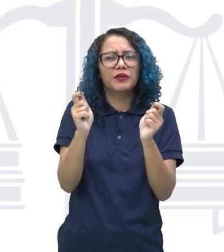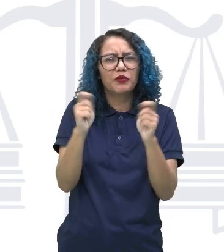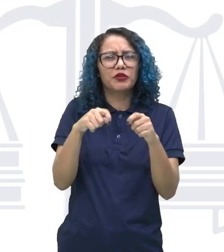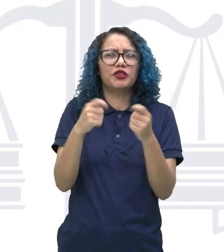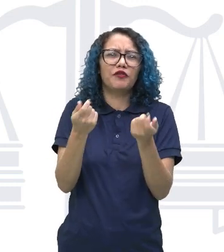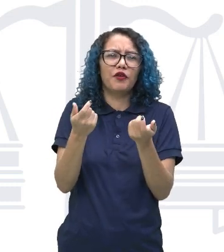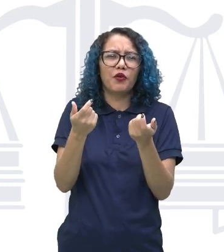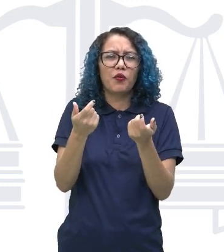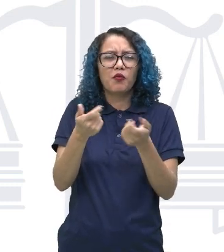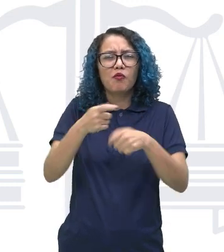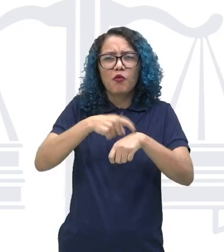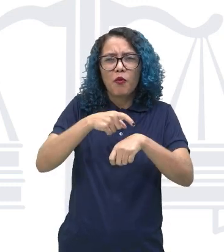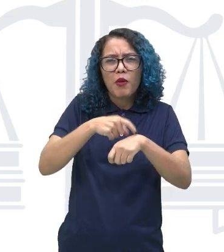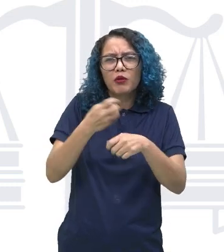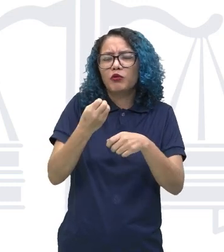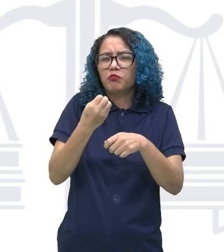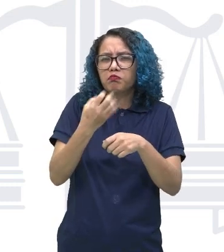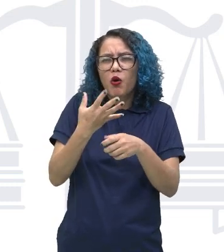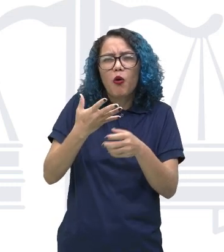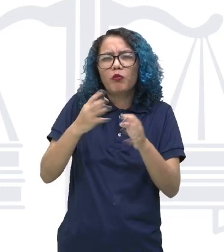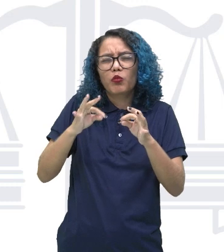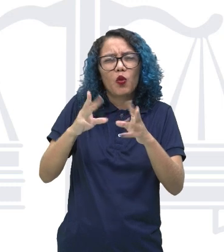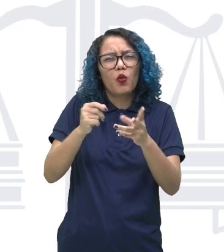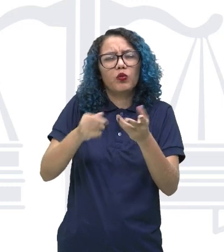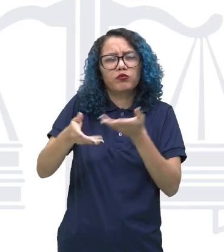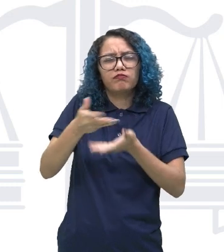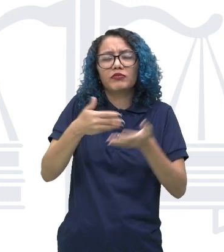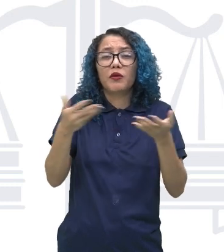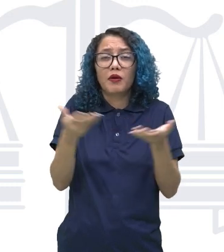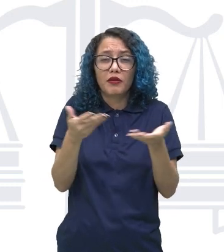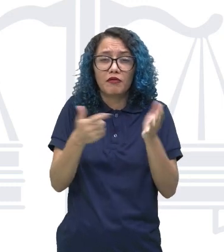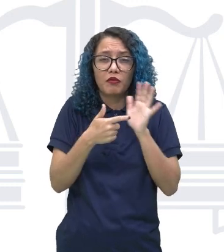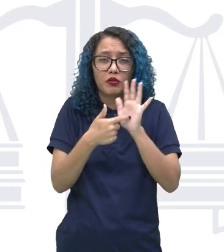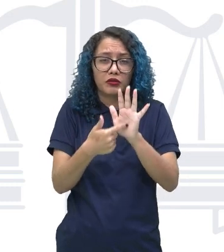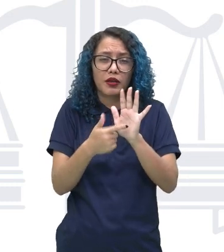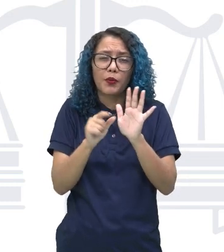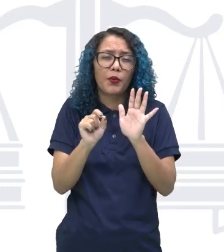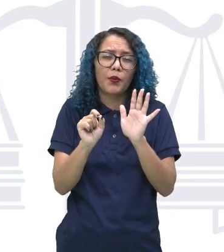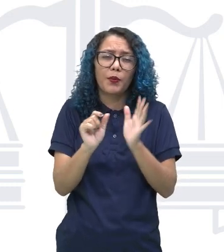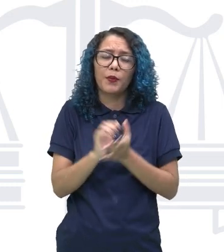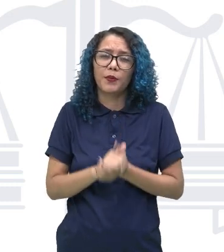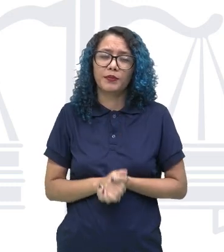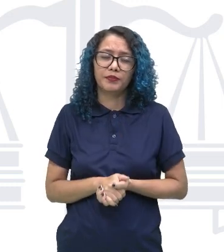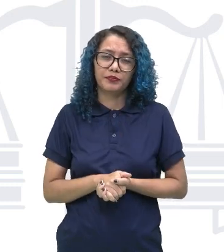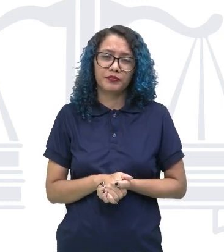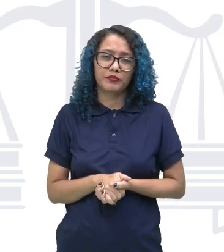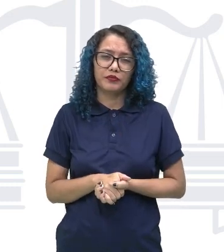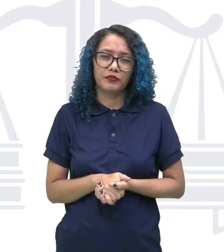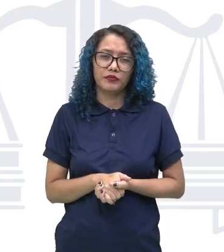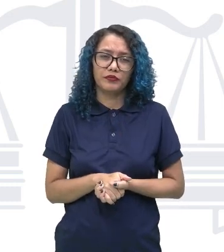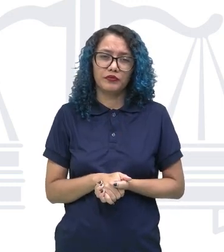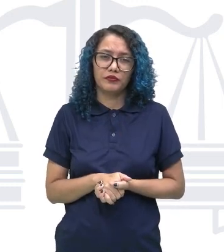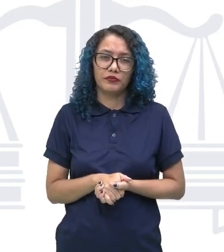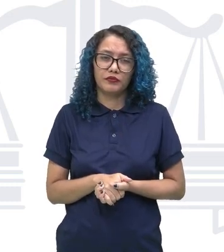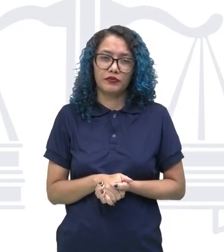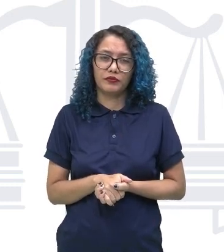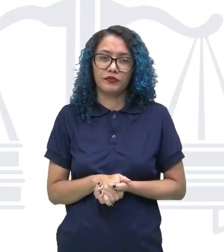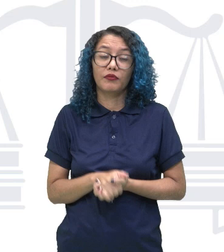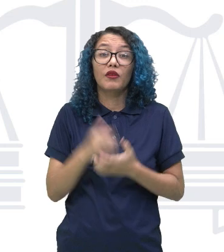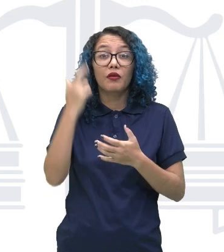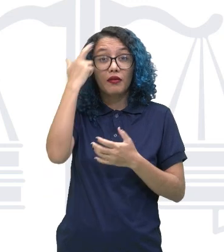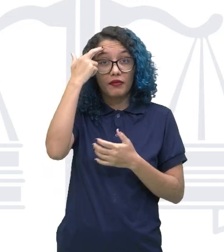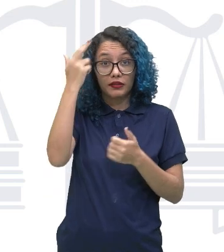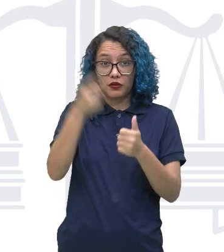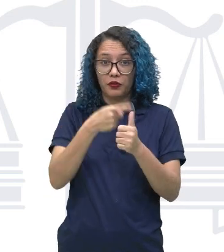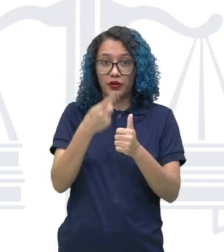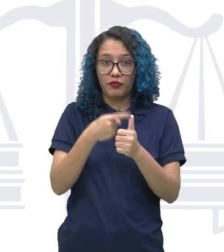acessível para todo mundo, tá bom? Nesse contexto, nós trouxemos aqui uma perspectiva de reflexão em que fala